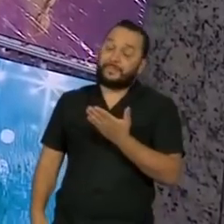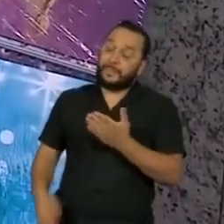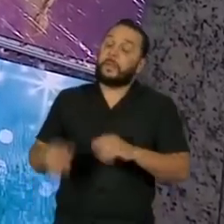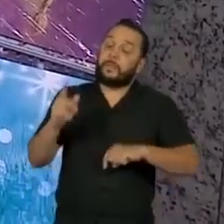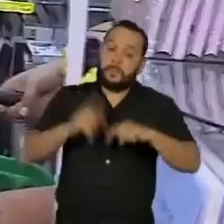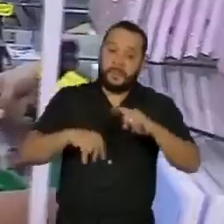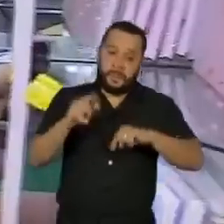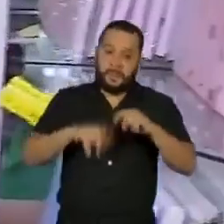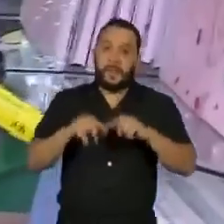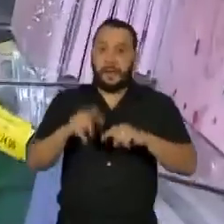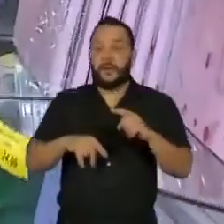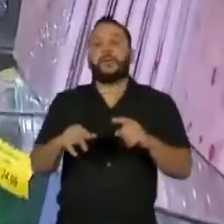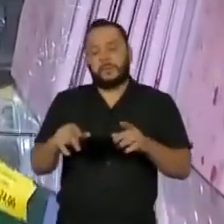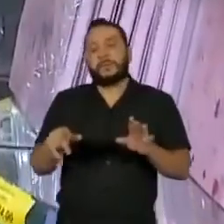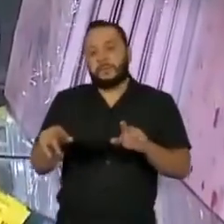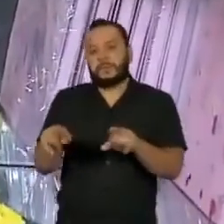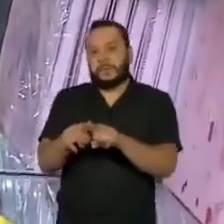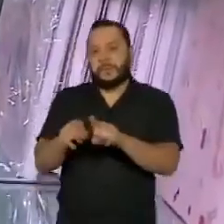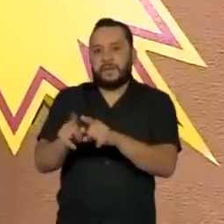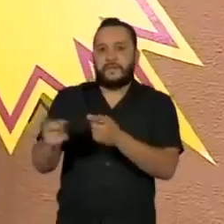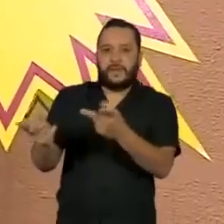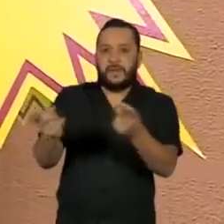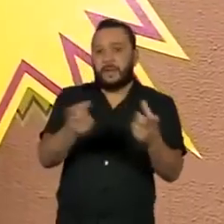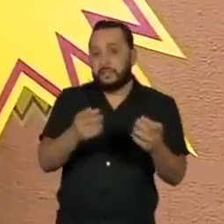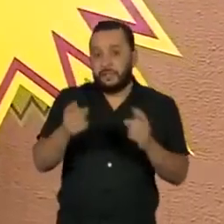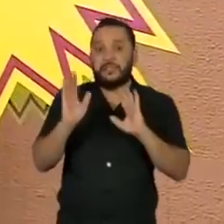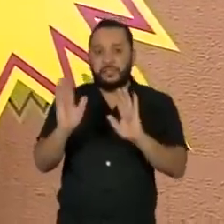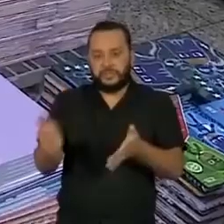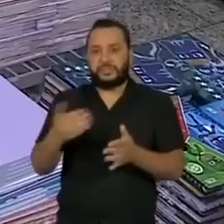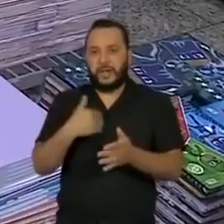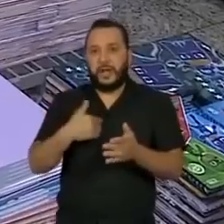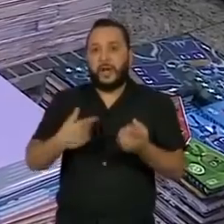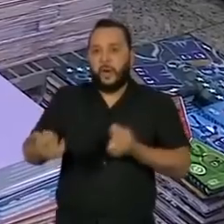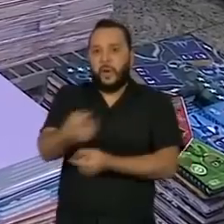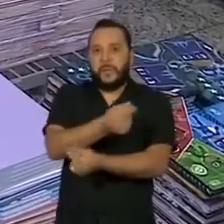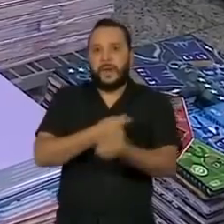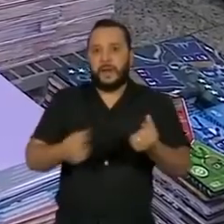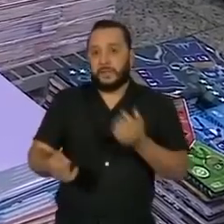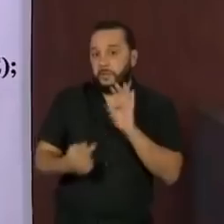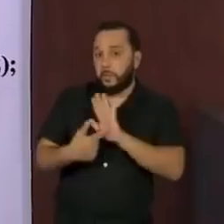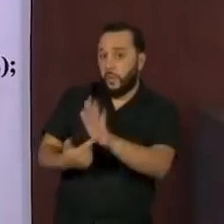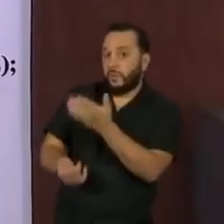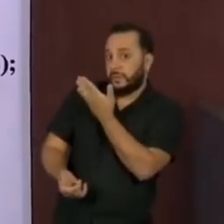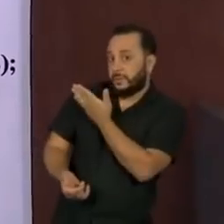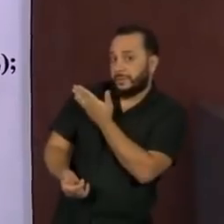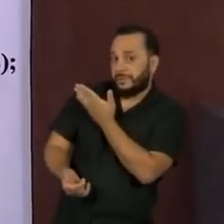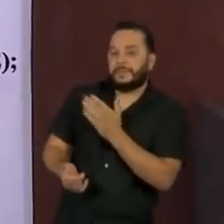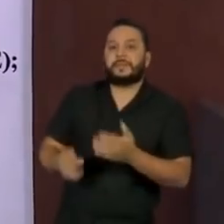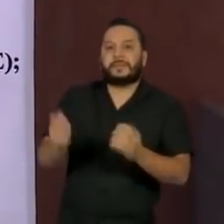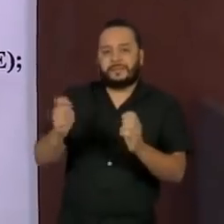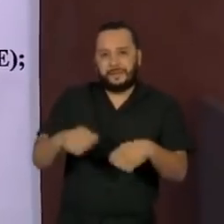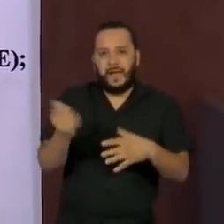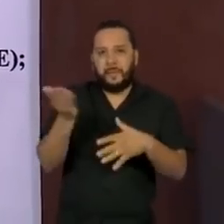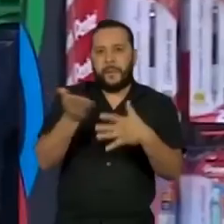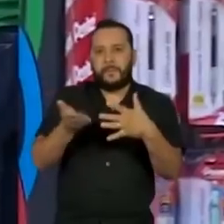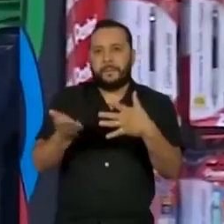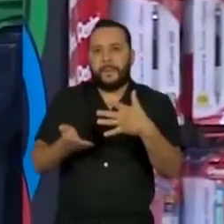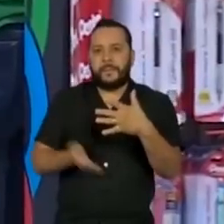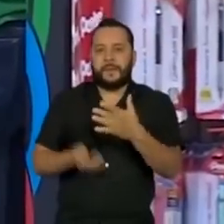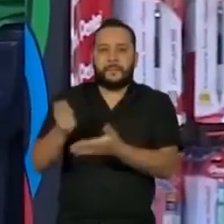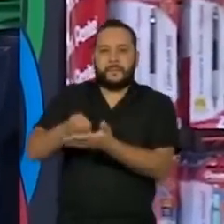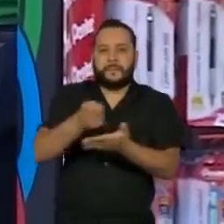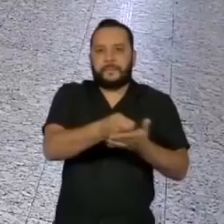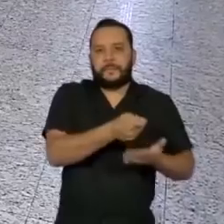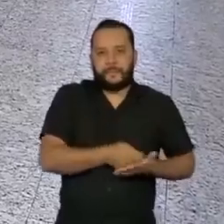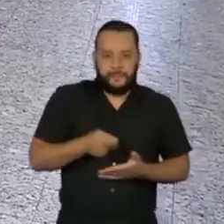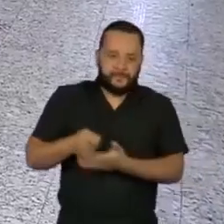isso está o comércio, que se preparou bem para este período, expondo os produtos e oferecendo facilidades no pagamento. Até